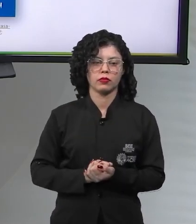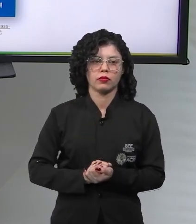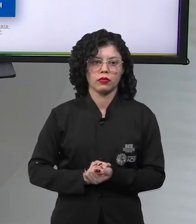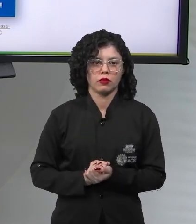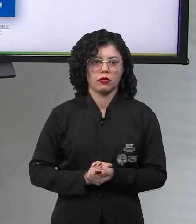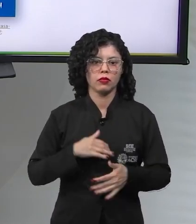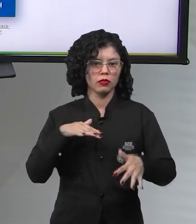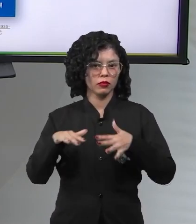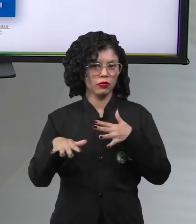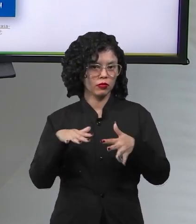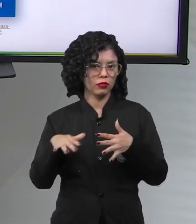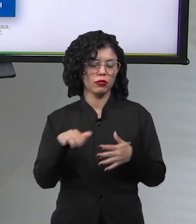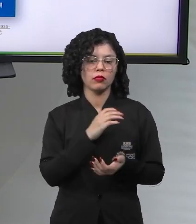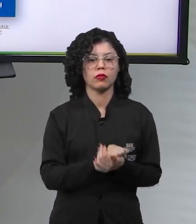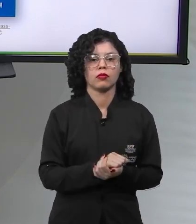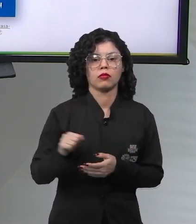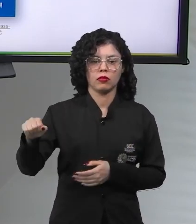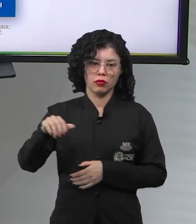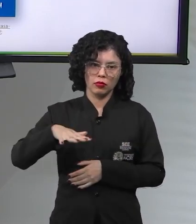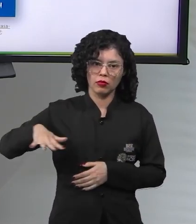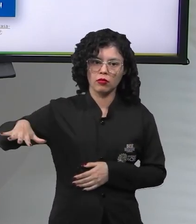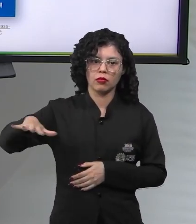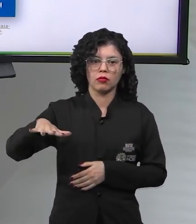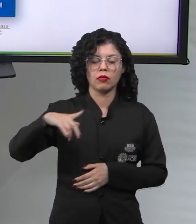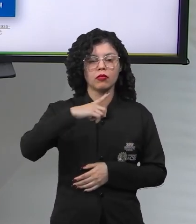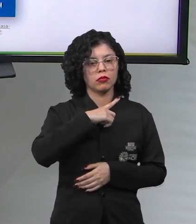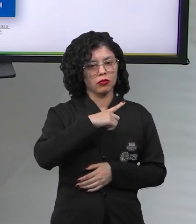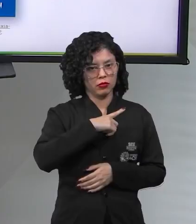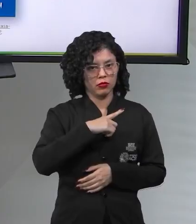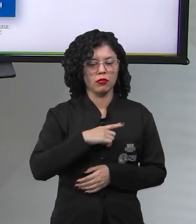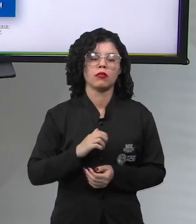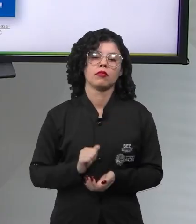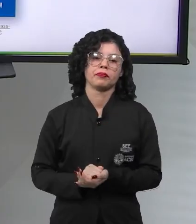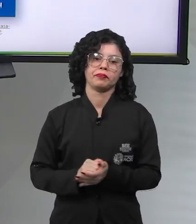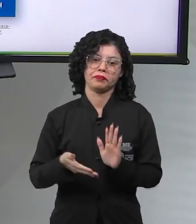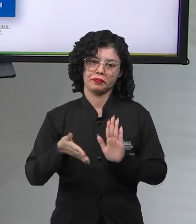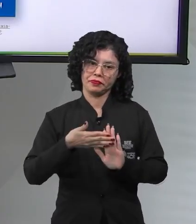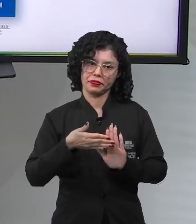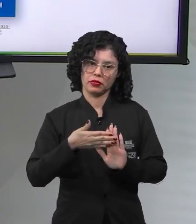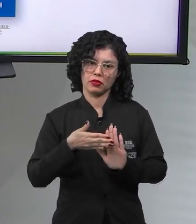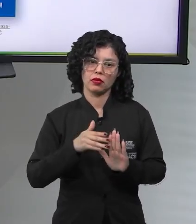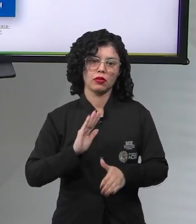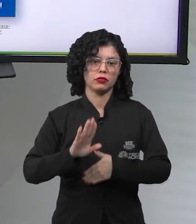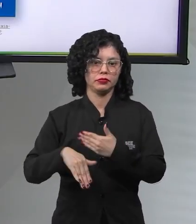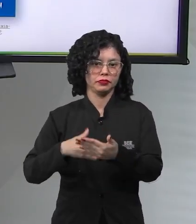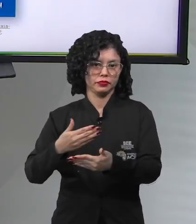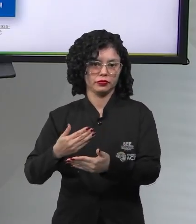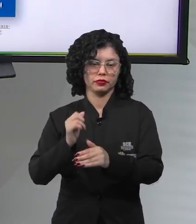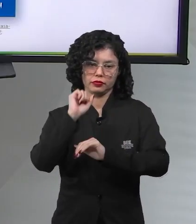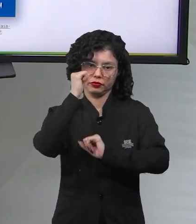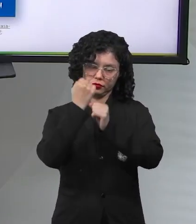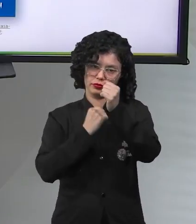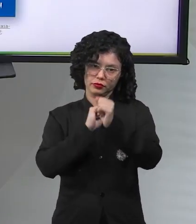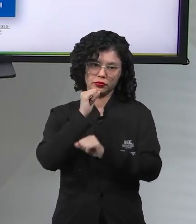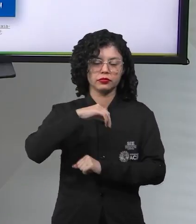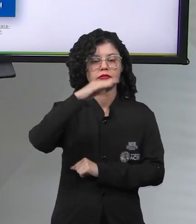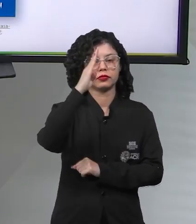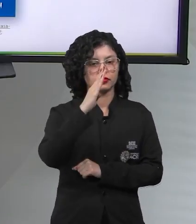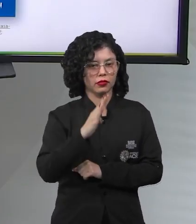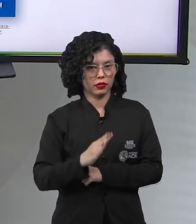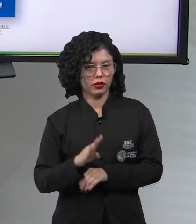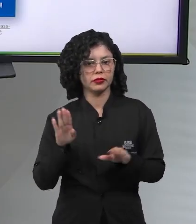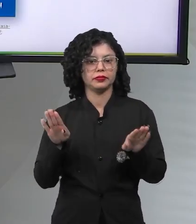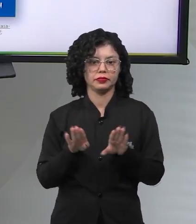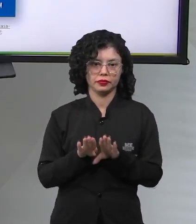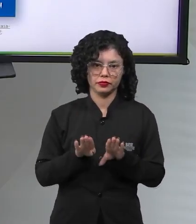movimentos sociais rurais, tiveram o seu momento de pauta. O processo de industrialização no Brasil,